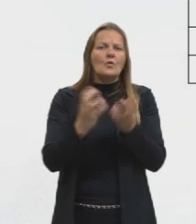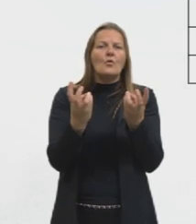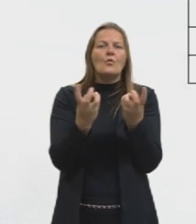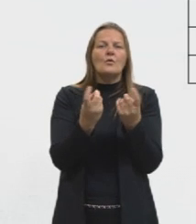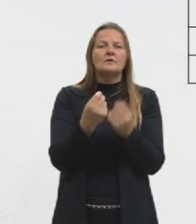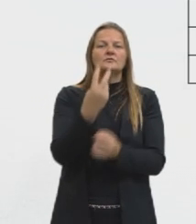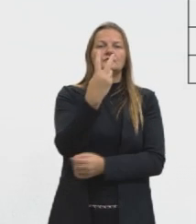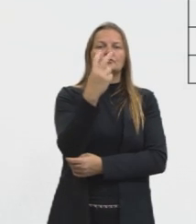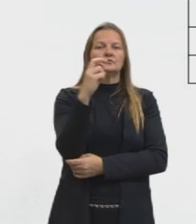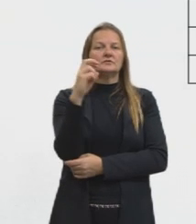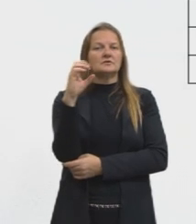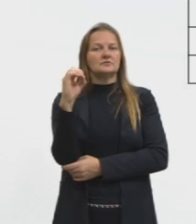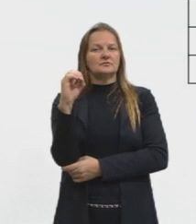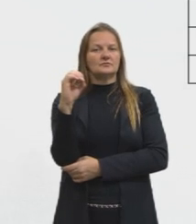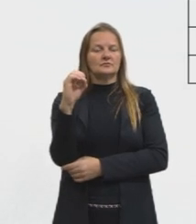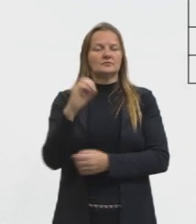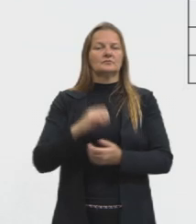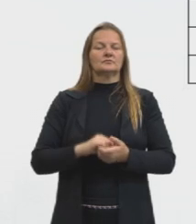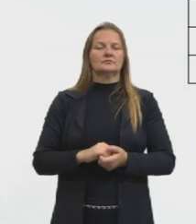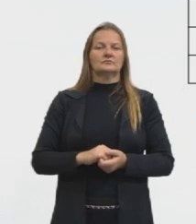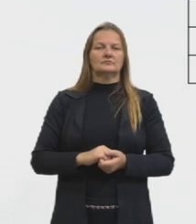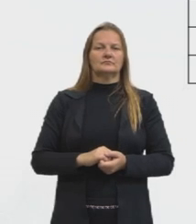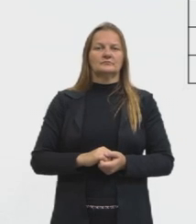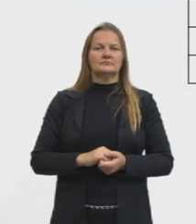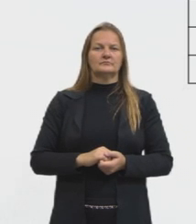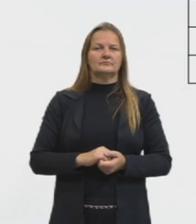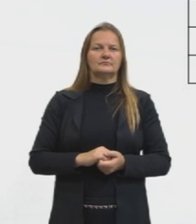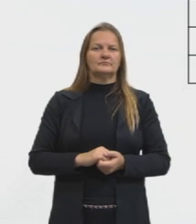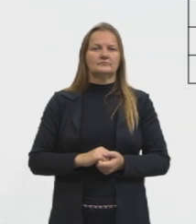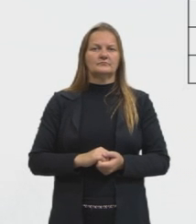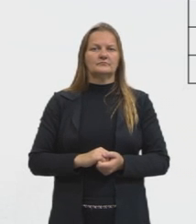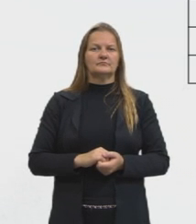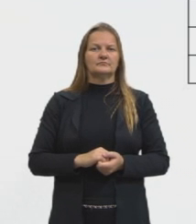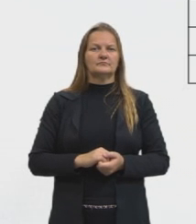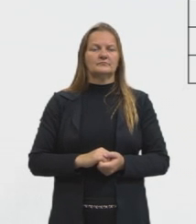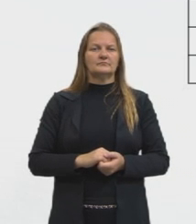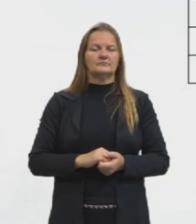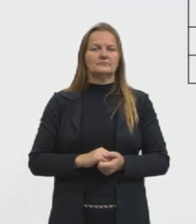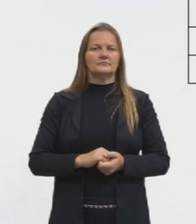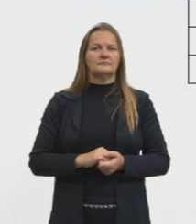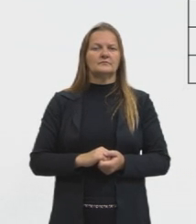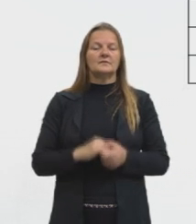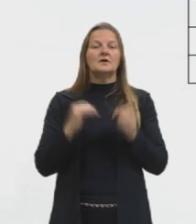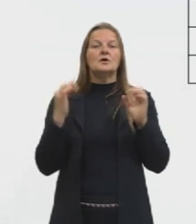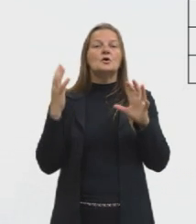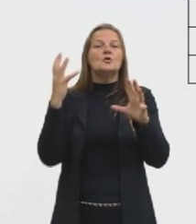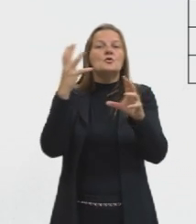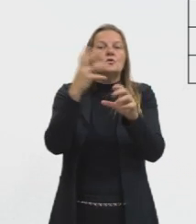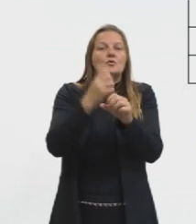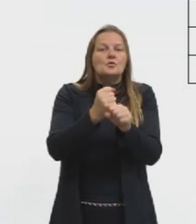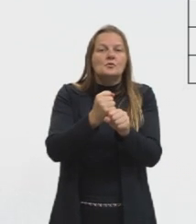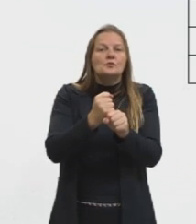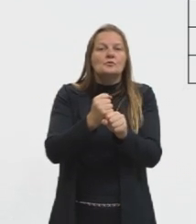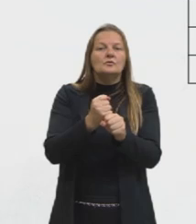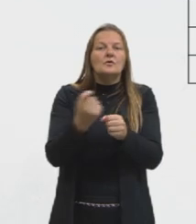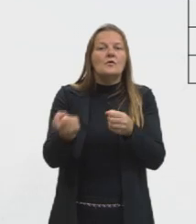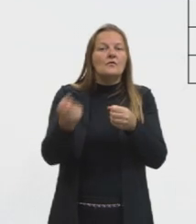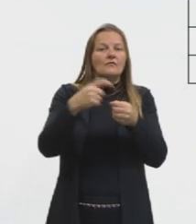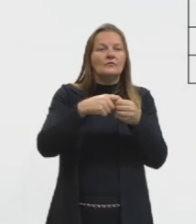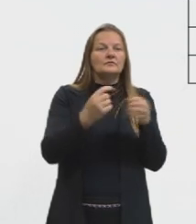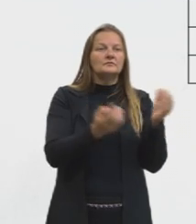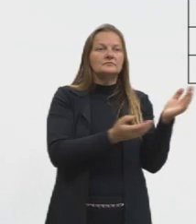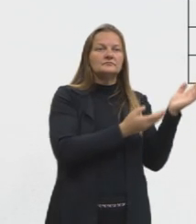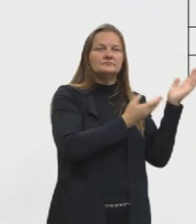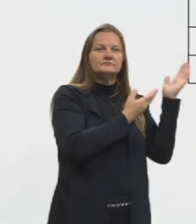alunos matriculados são Então são 250 né esse universo total é a totalidade então voltando para o